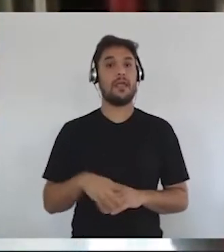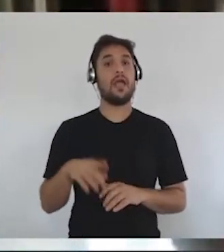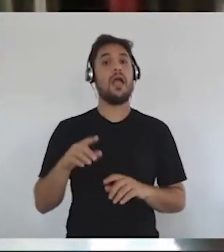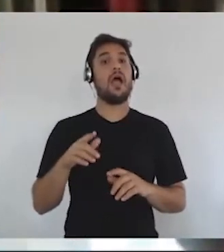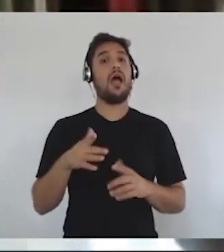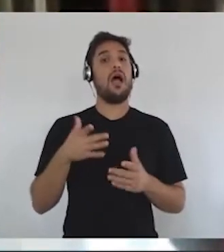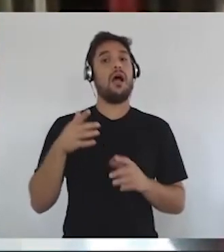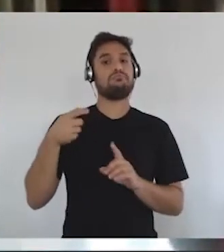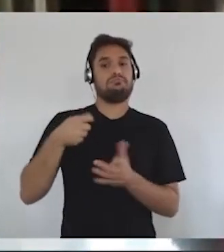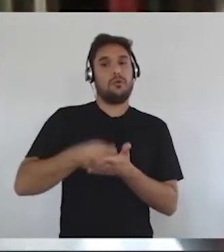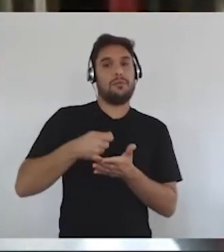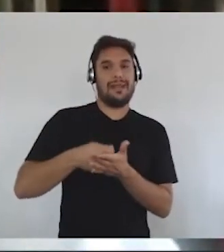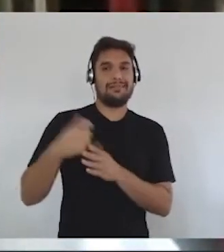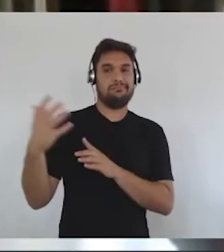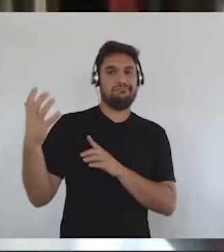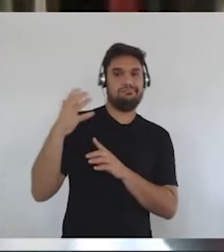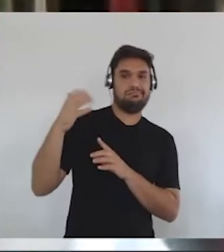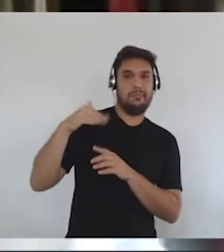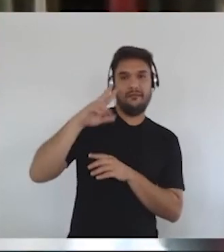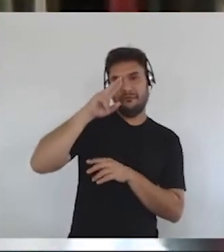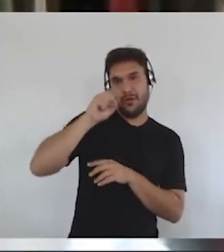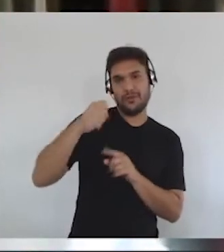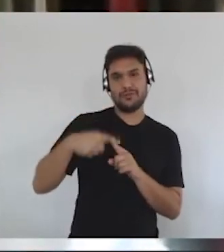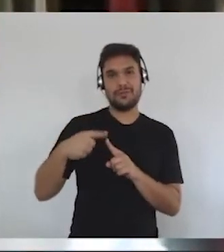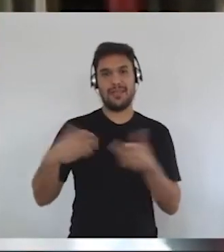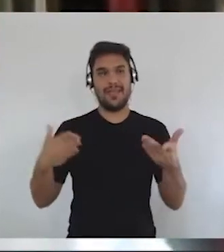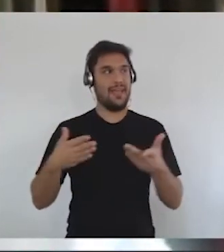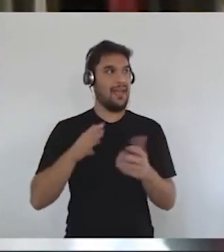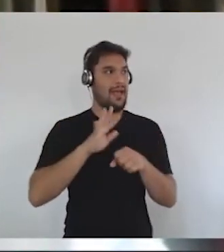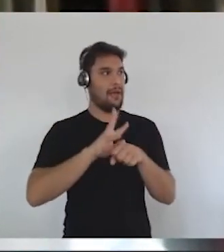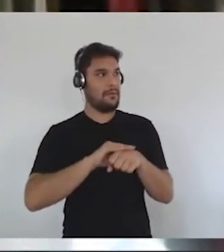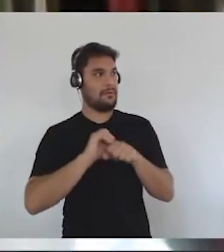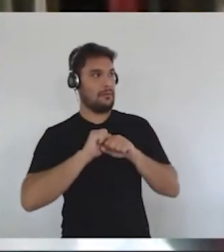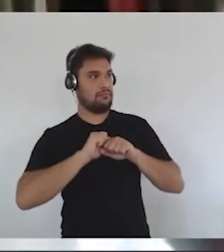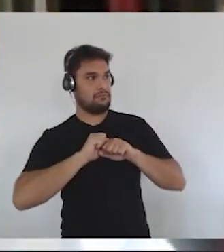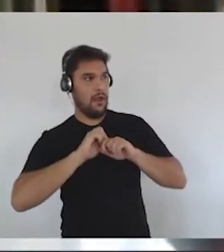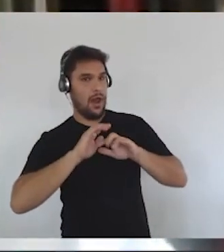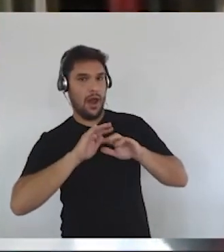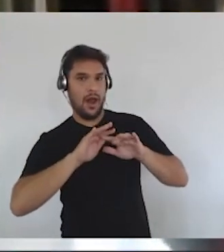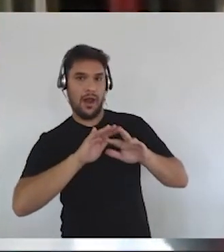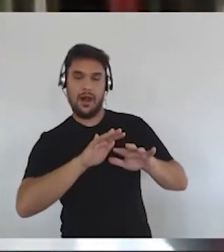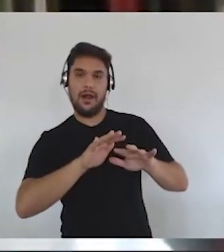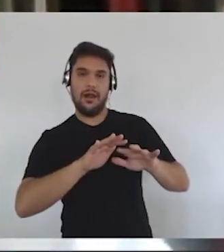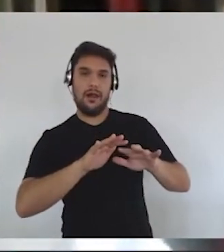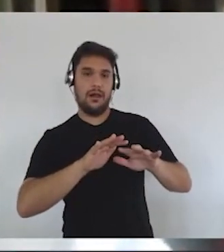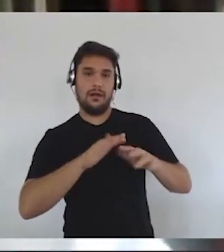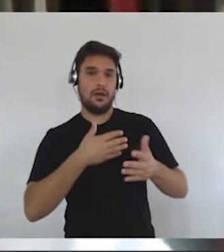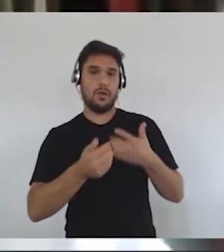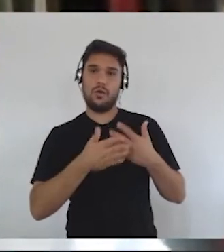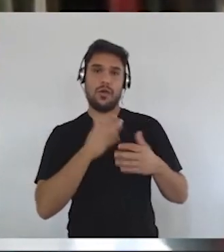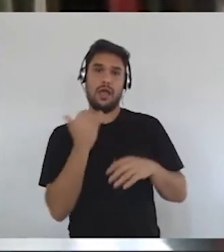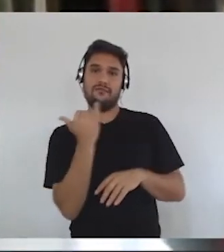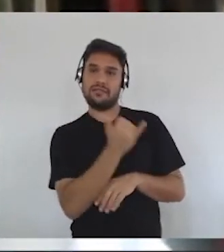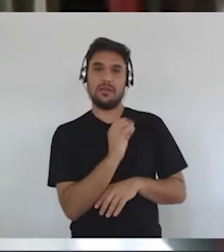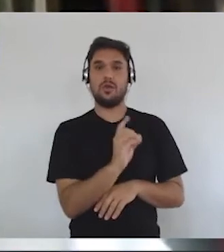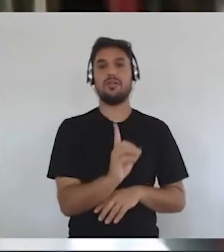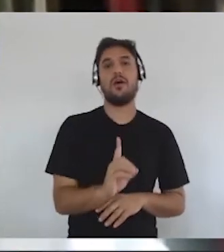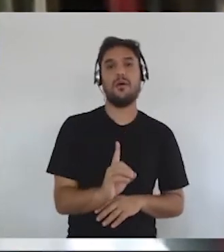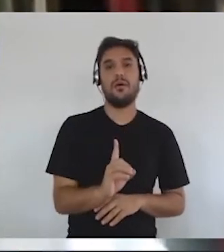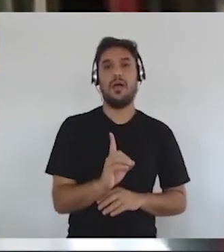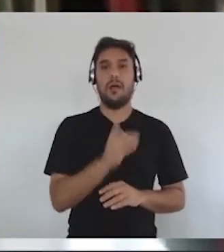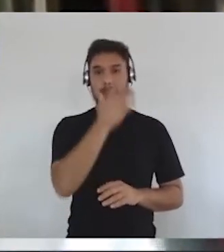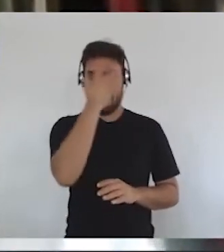maior haveria, porque a pandemia se espalharia no mundo independentemente da notificação? Dizem